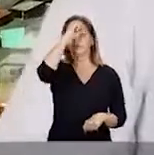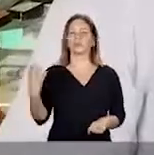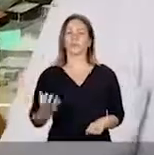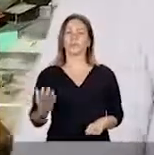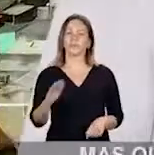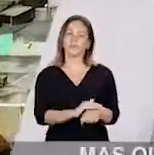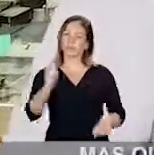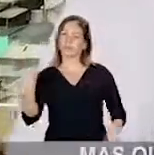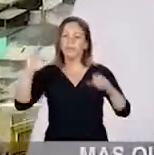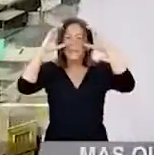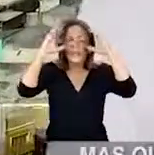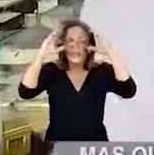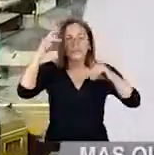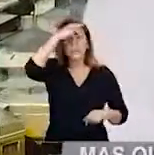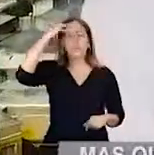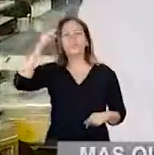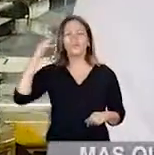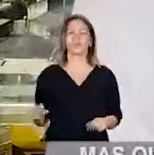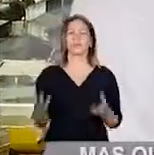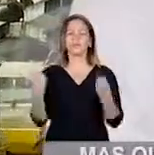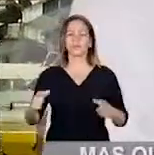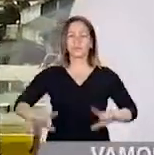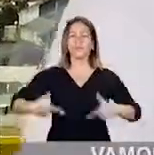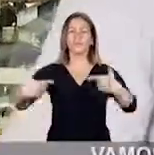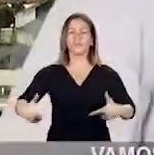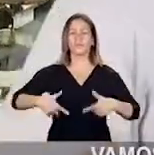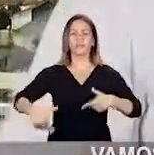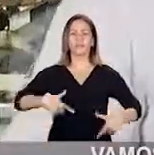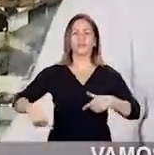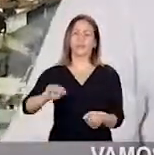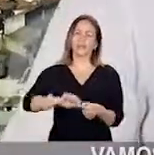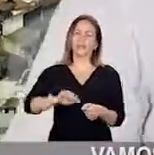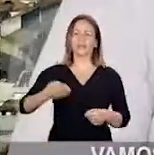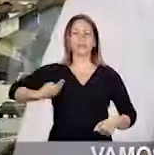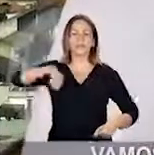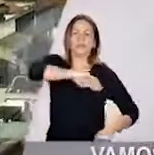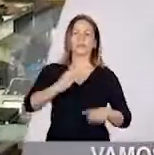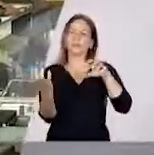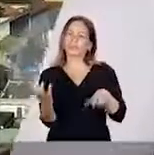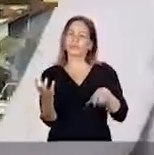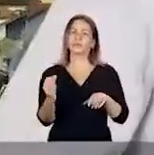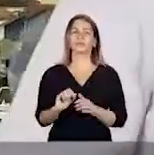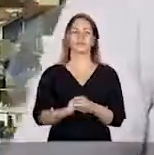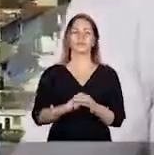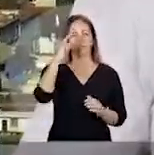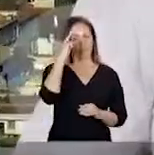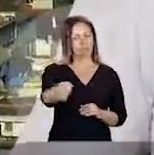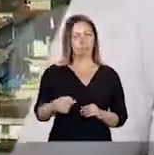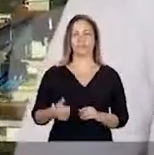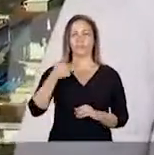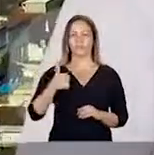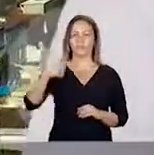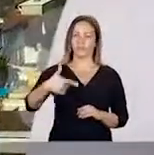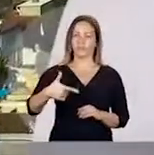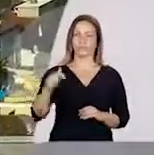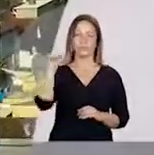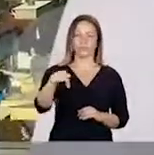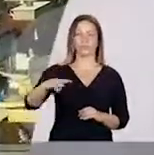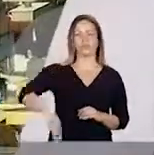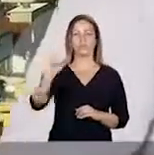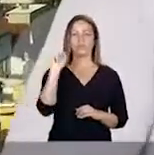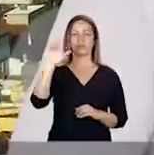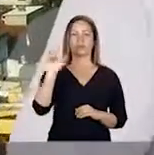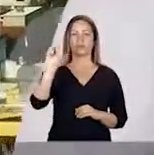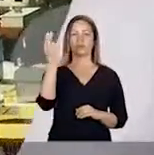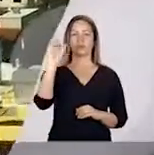O momento é difícil, mas quero chamar a atenção dos prefeitos. Vamos arregaçar as mangas e trabalhar. Estamos fazendo a nossa parte aqui no Congresso